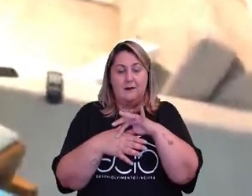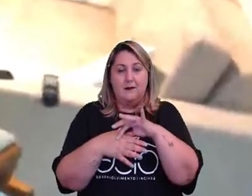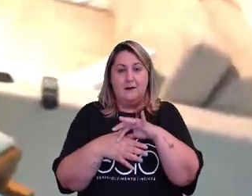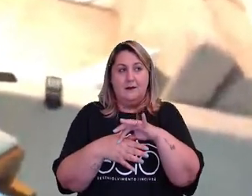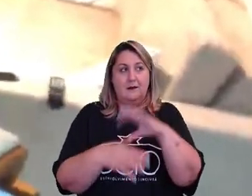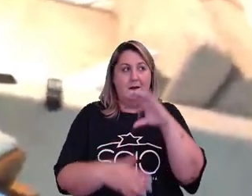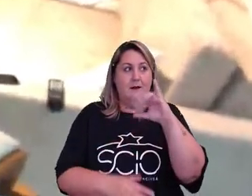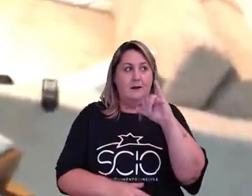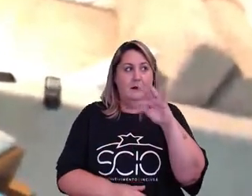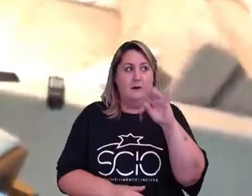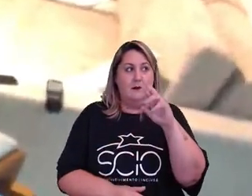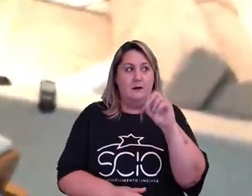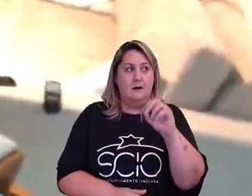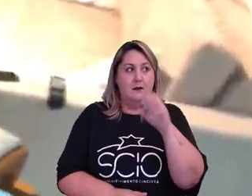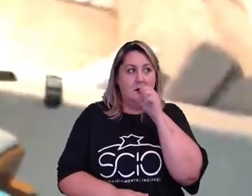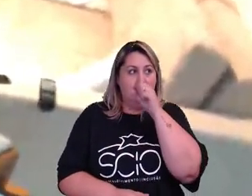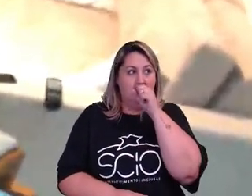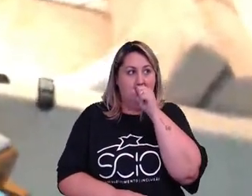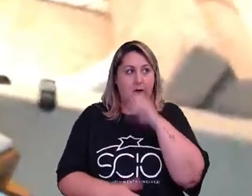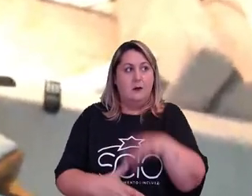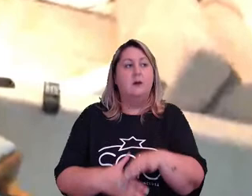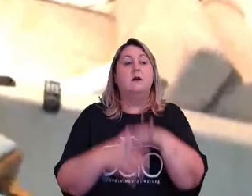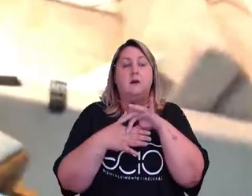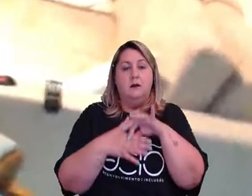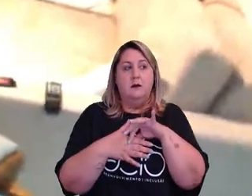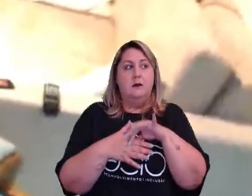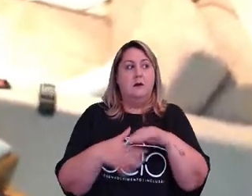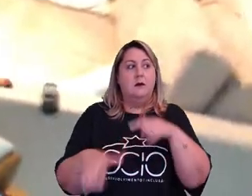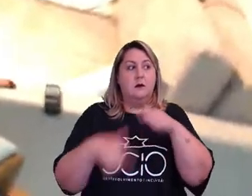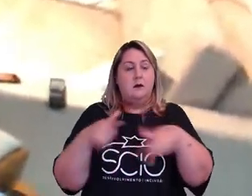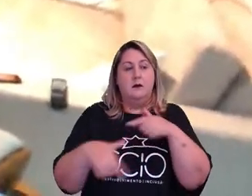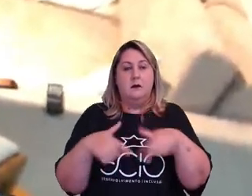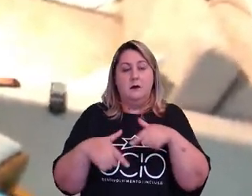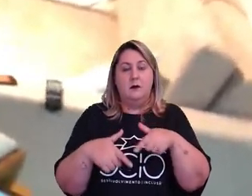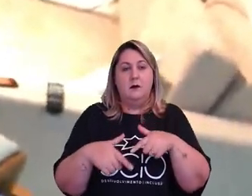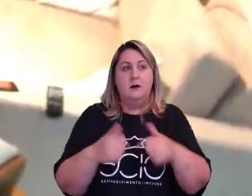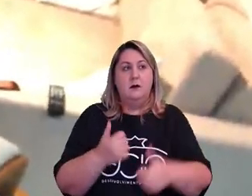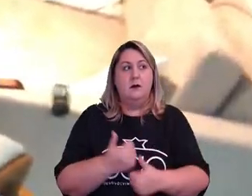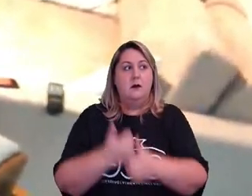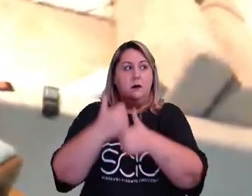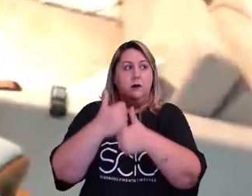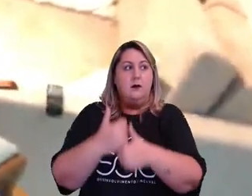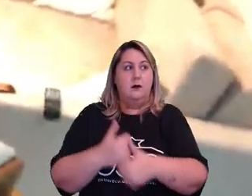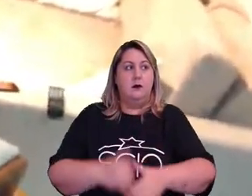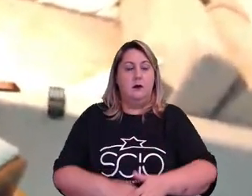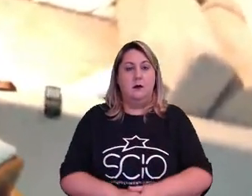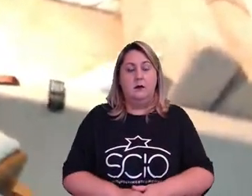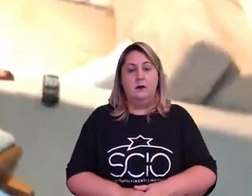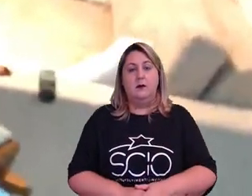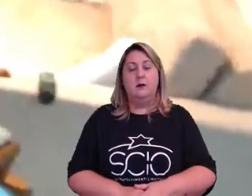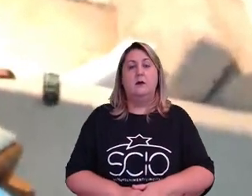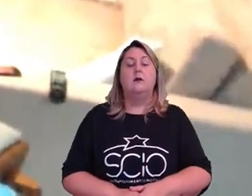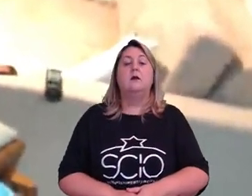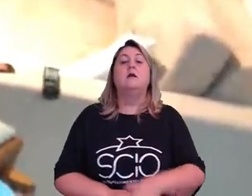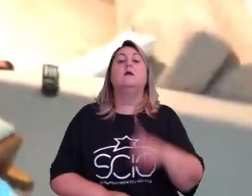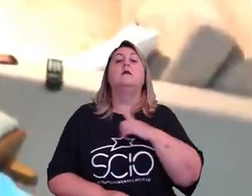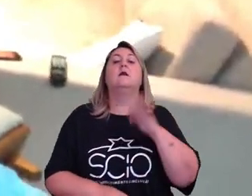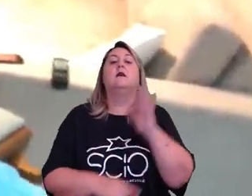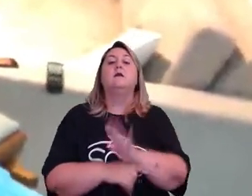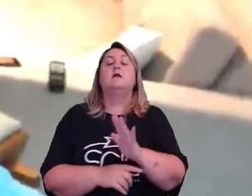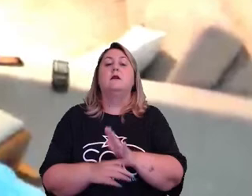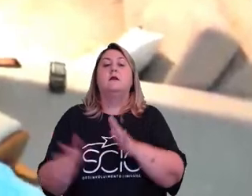de todos os líderes por ter se empenhado, por ter apoiado e por ter patrocinado esse